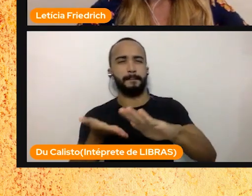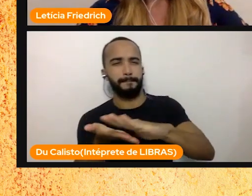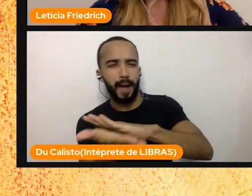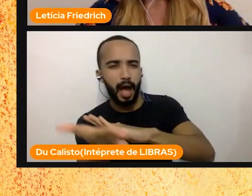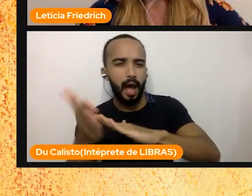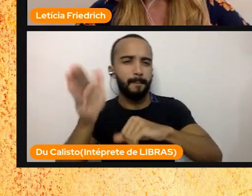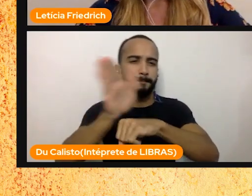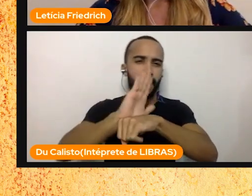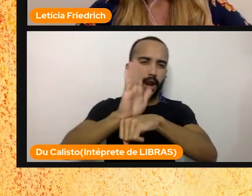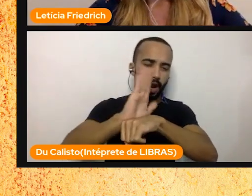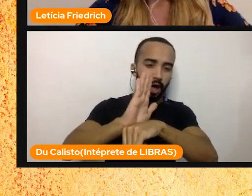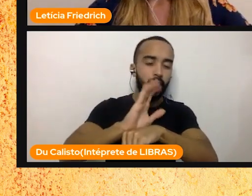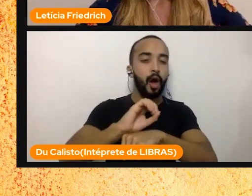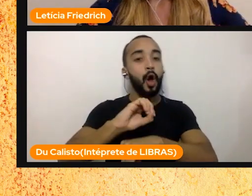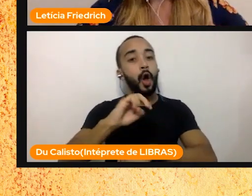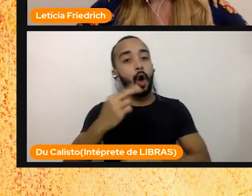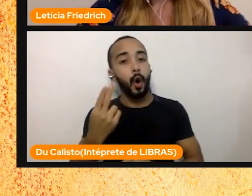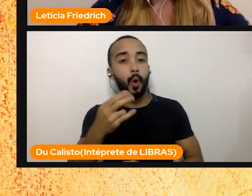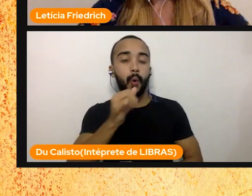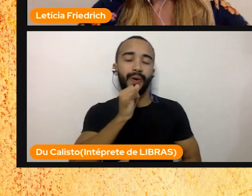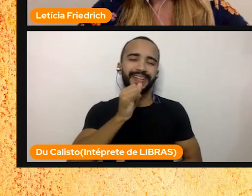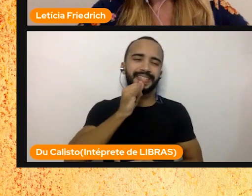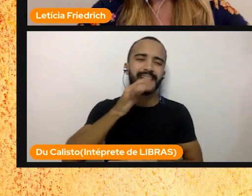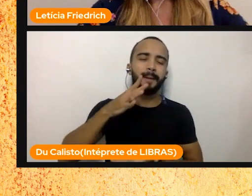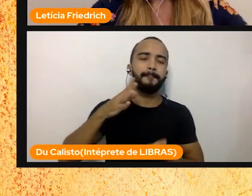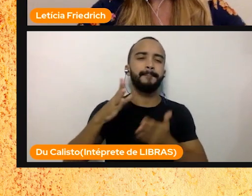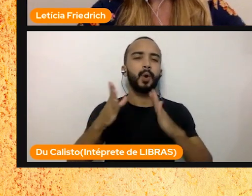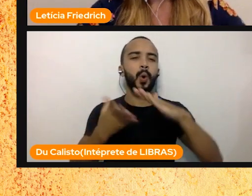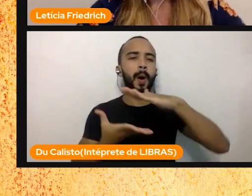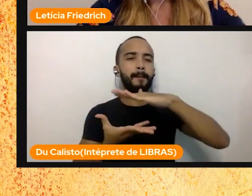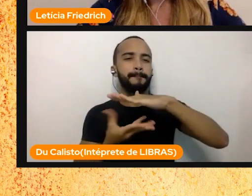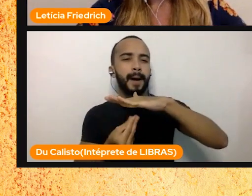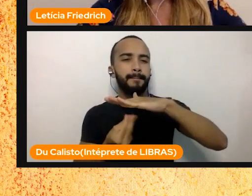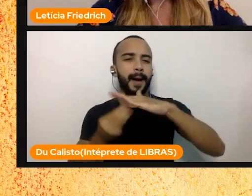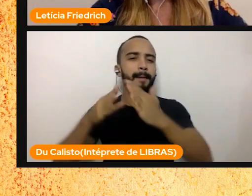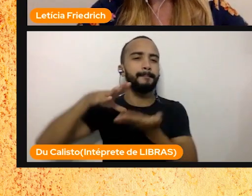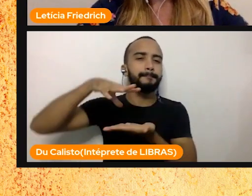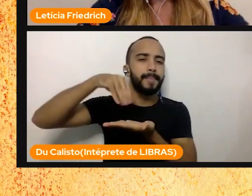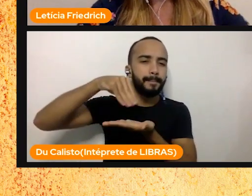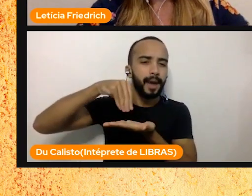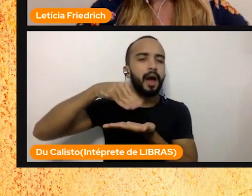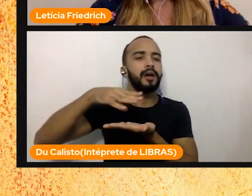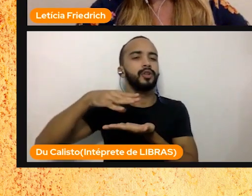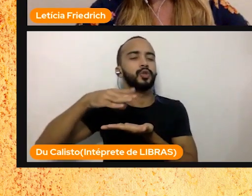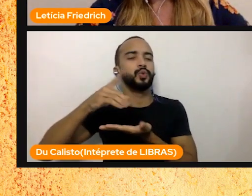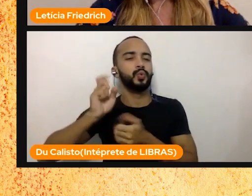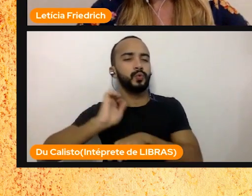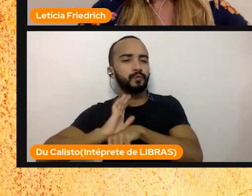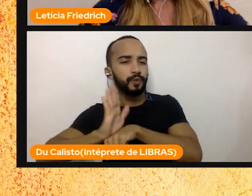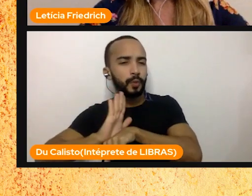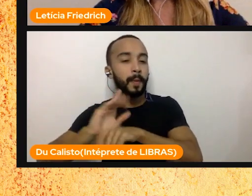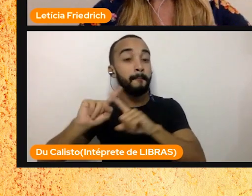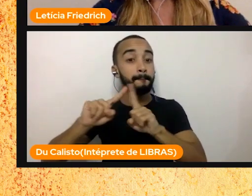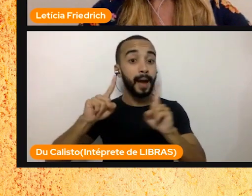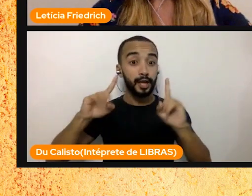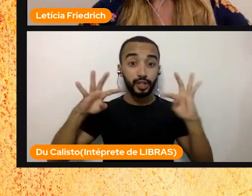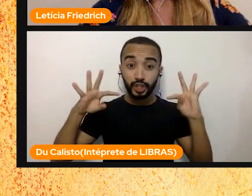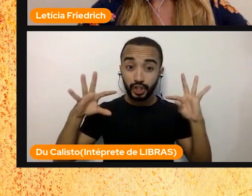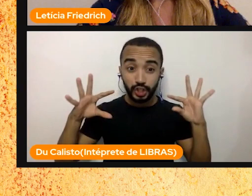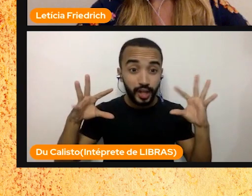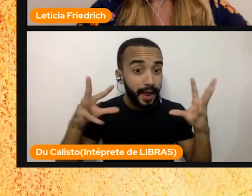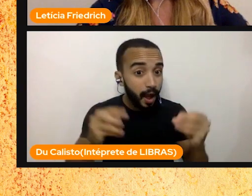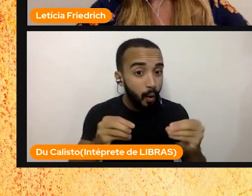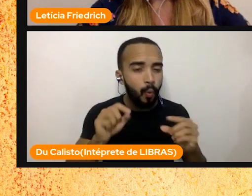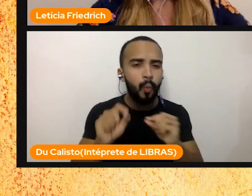do escaneamento dos desenhos de Marão, mas, em geral, houve realmente uma interferência